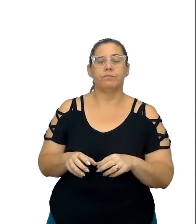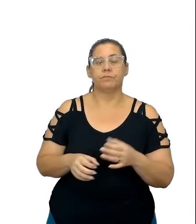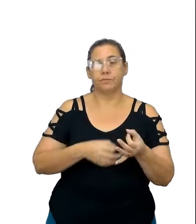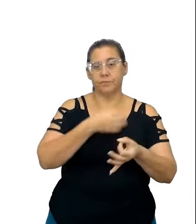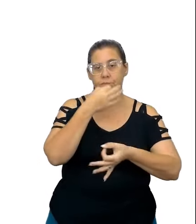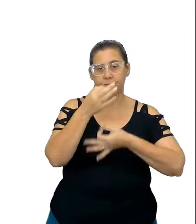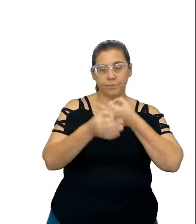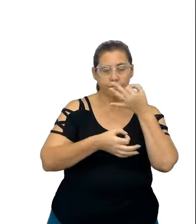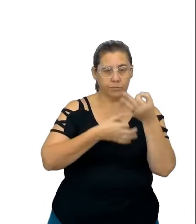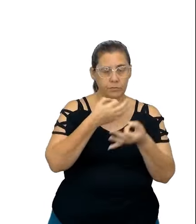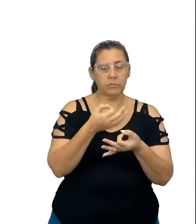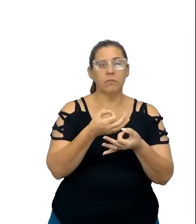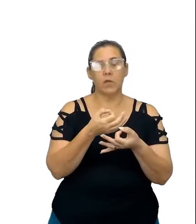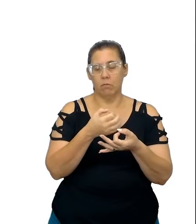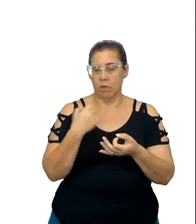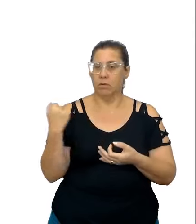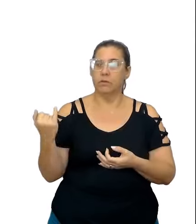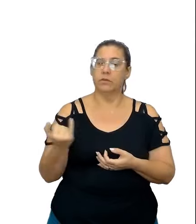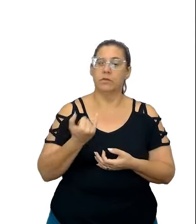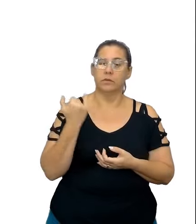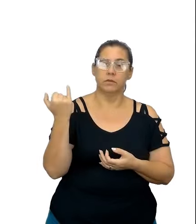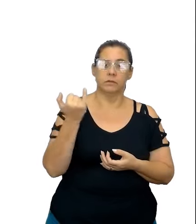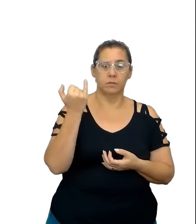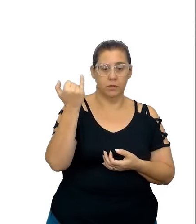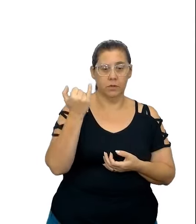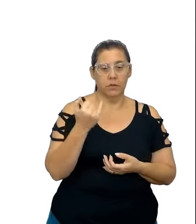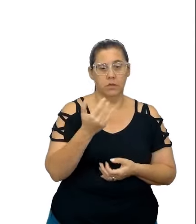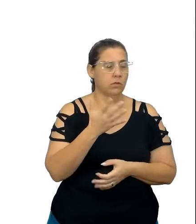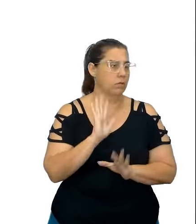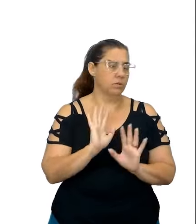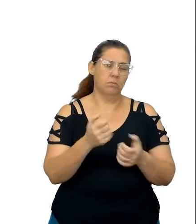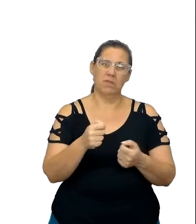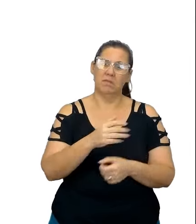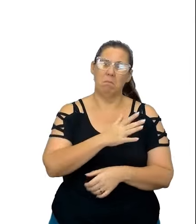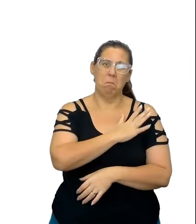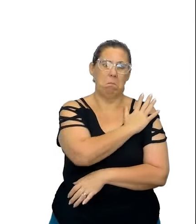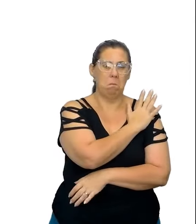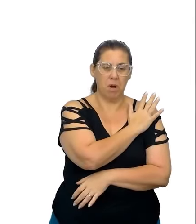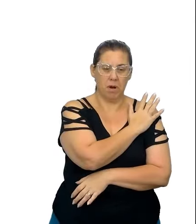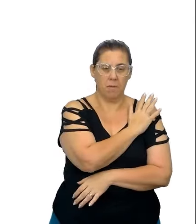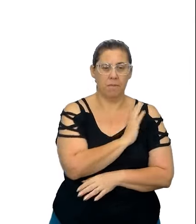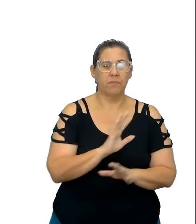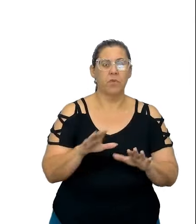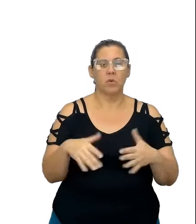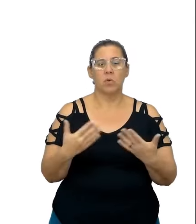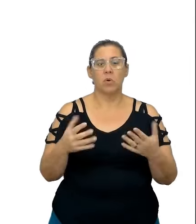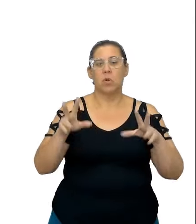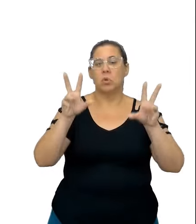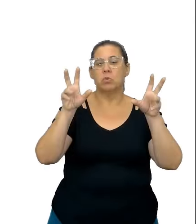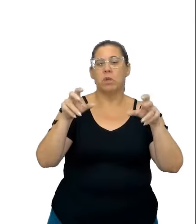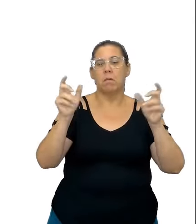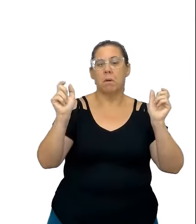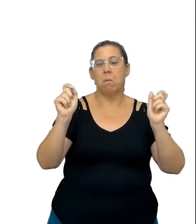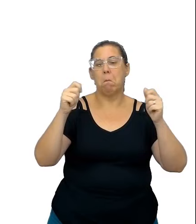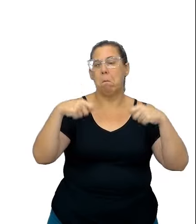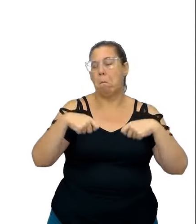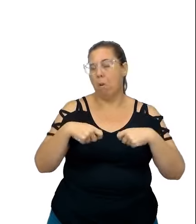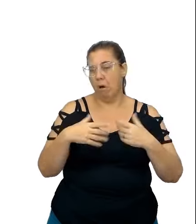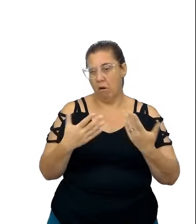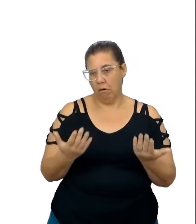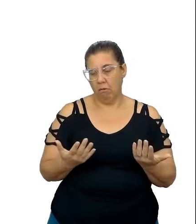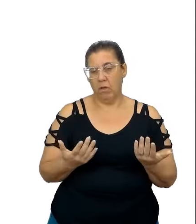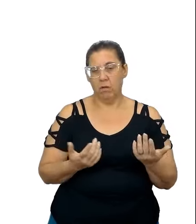críticas construtivas sem cunho preconceituoso. Quais são os temas possíveis para